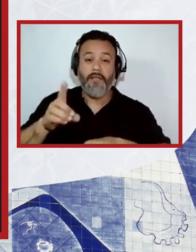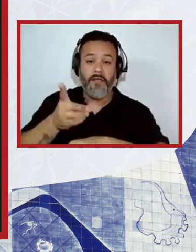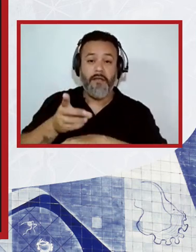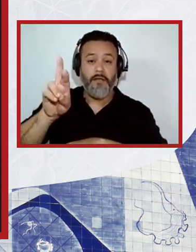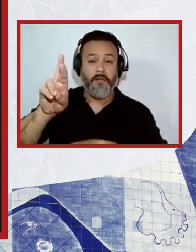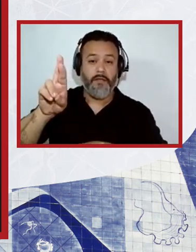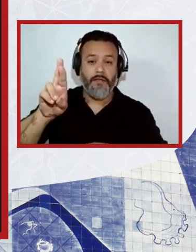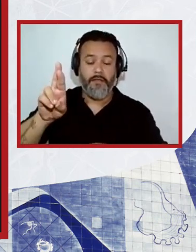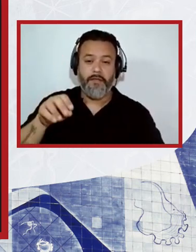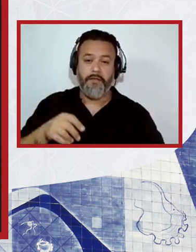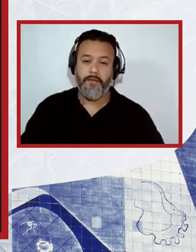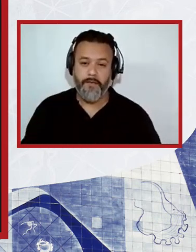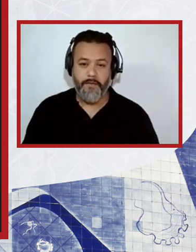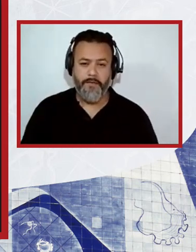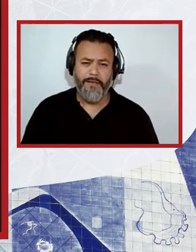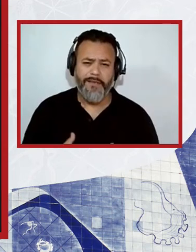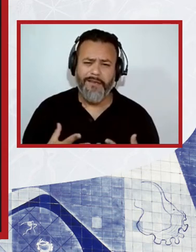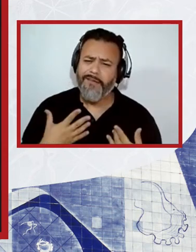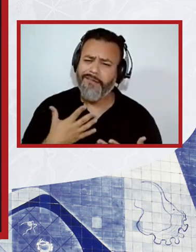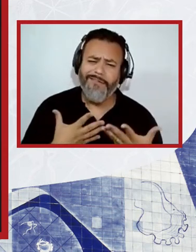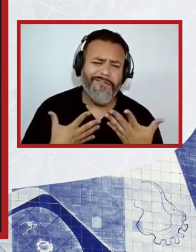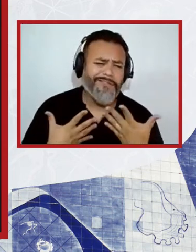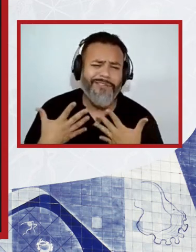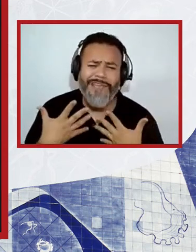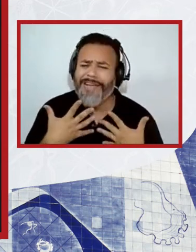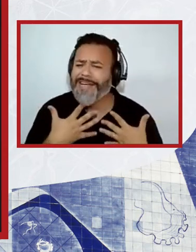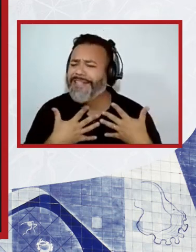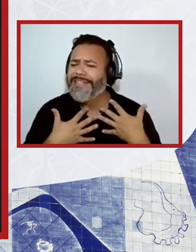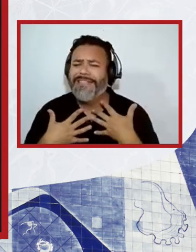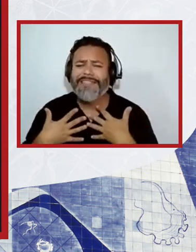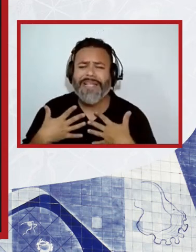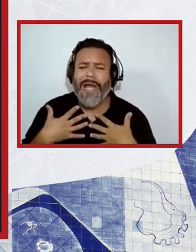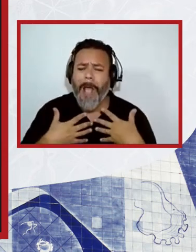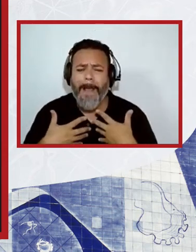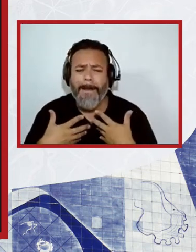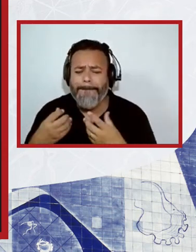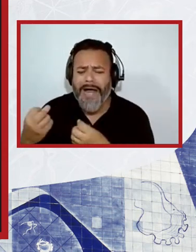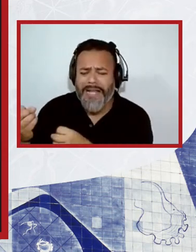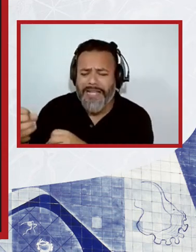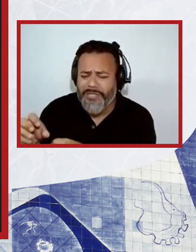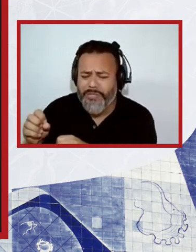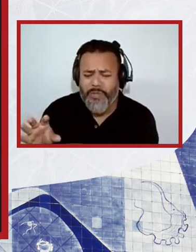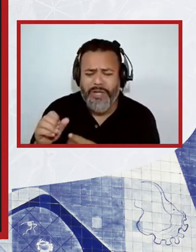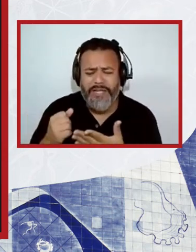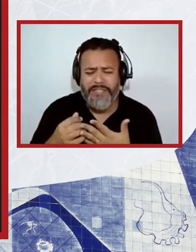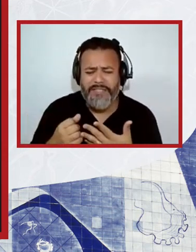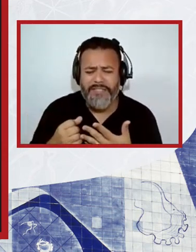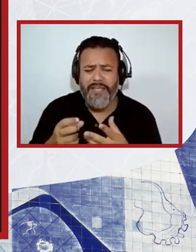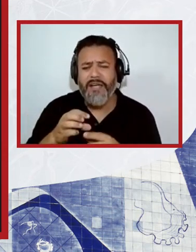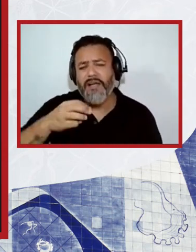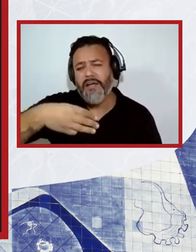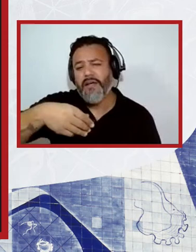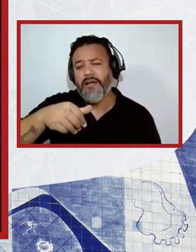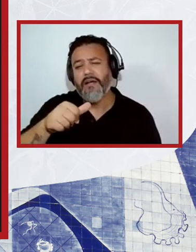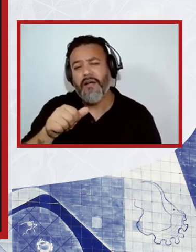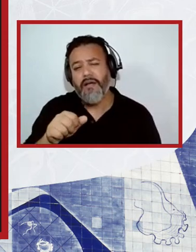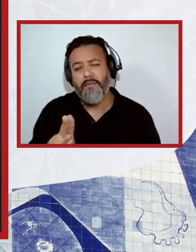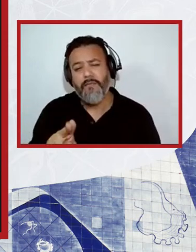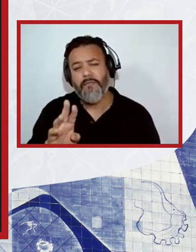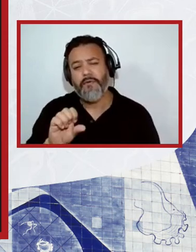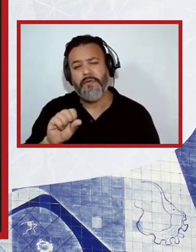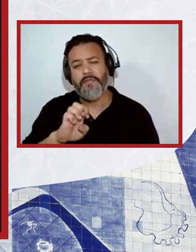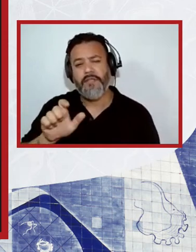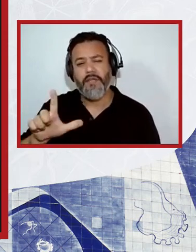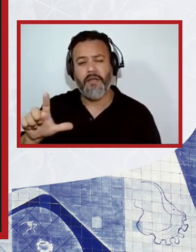me encantei muito pela educação museal. Hoje eu estou aqui no Museu da Manhã e eu trabalho com as mediações,